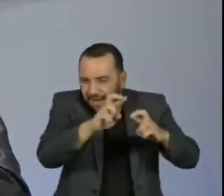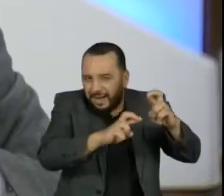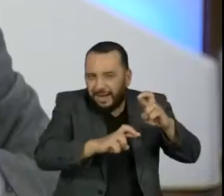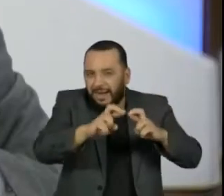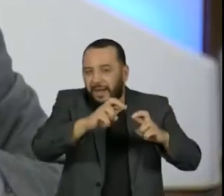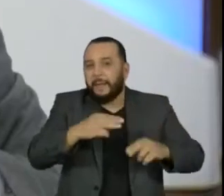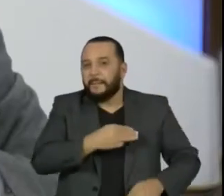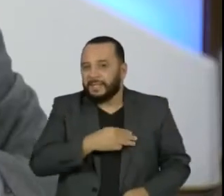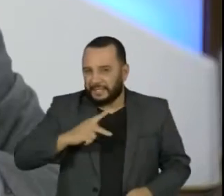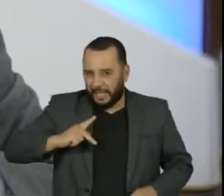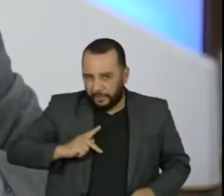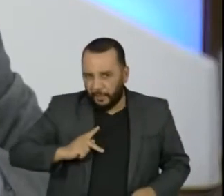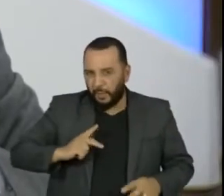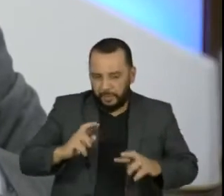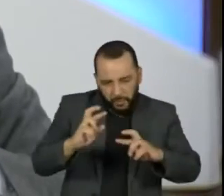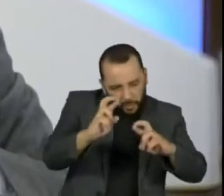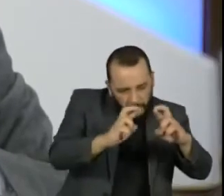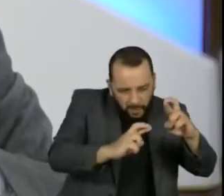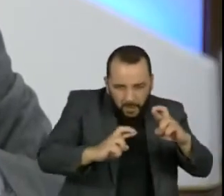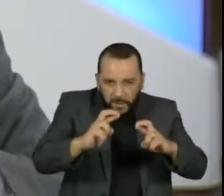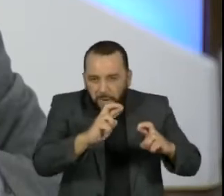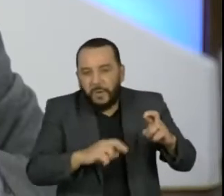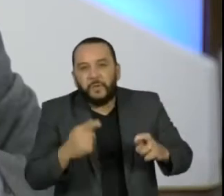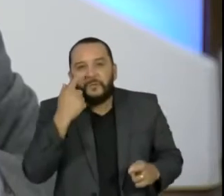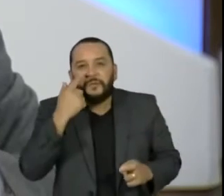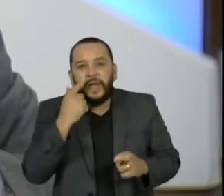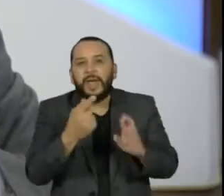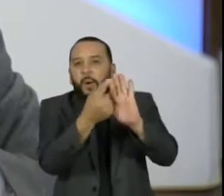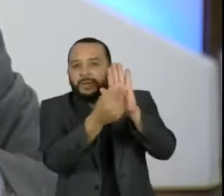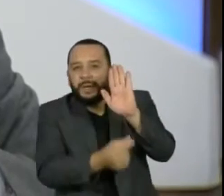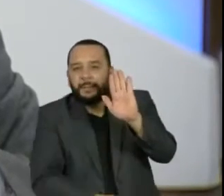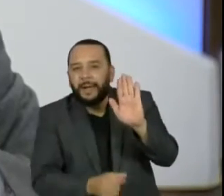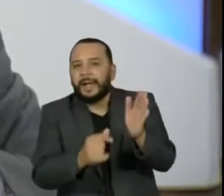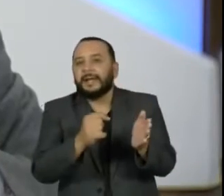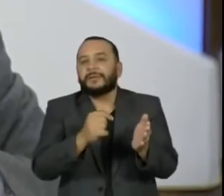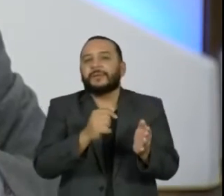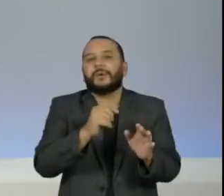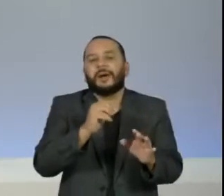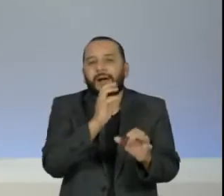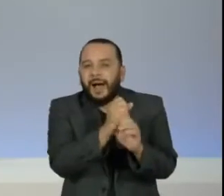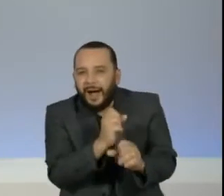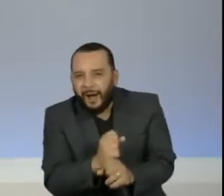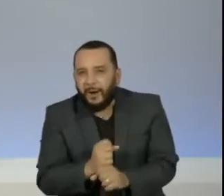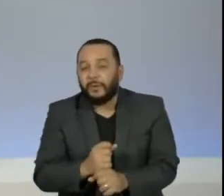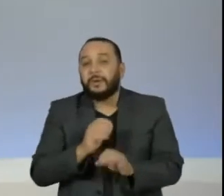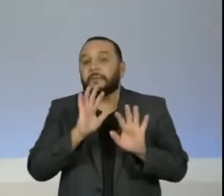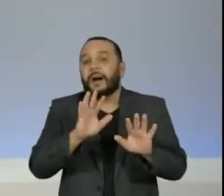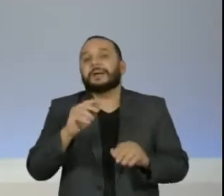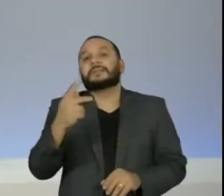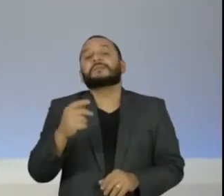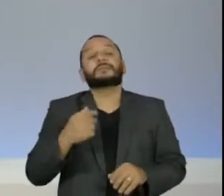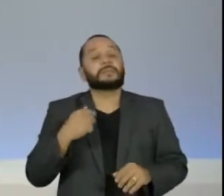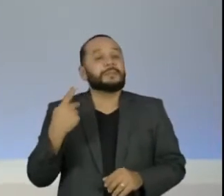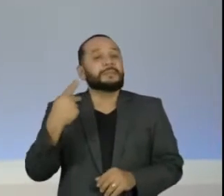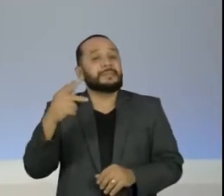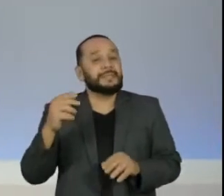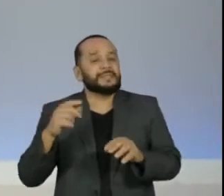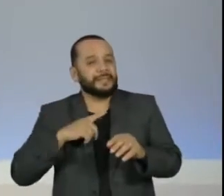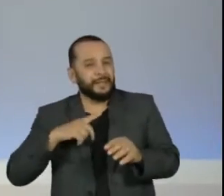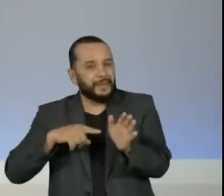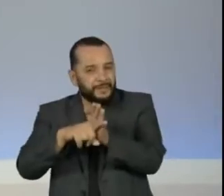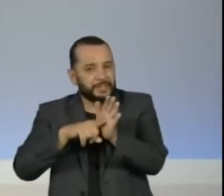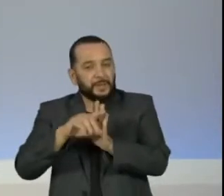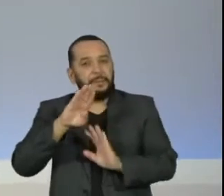Público ficou de olho na consultoria, a sua base na Câmara não assinou a CPI da BH Trans e depois o senhor deu uma